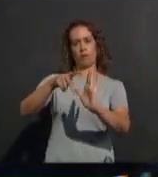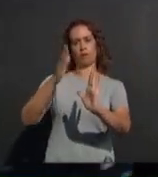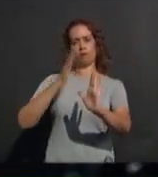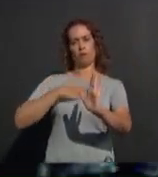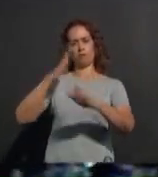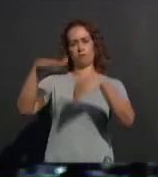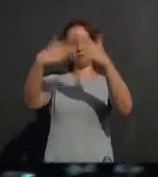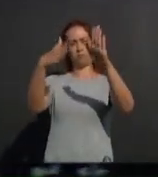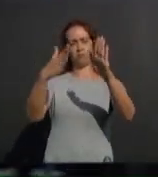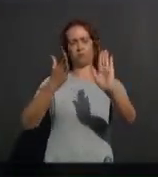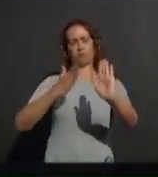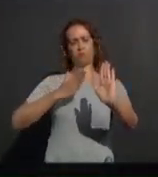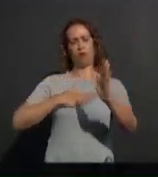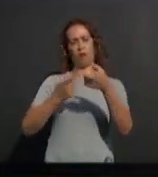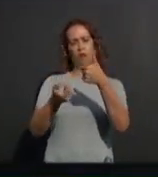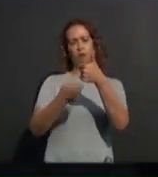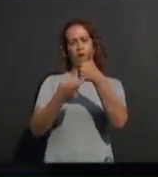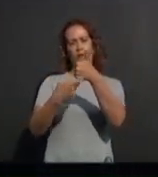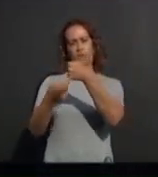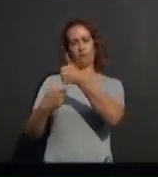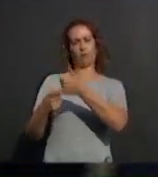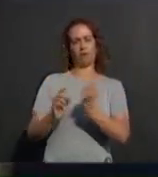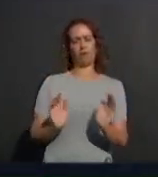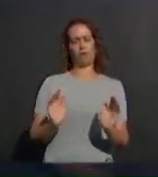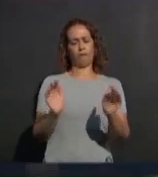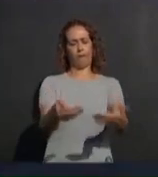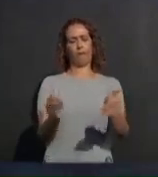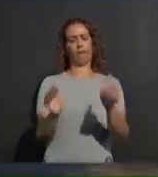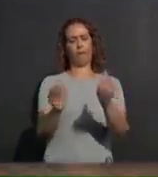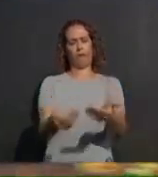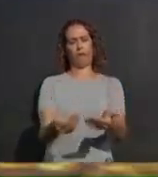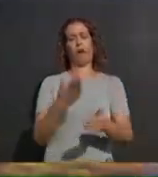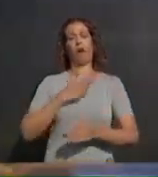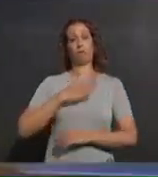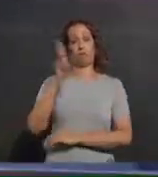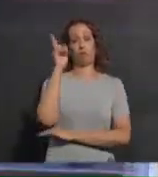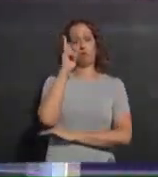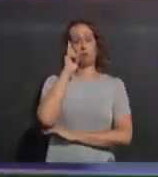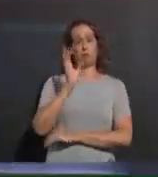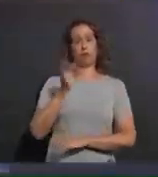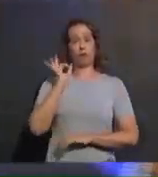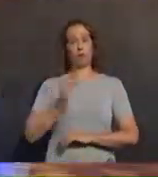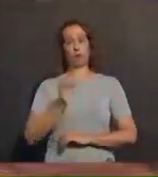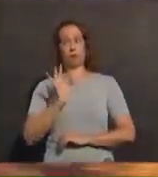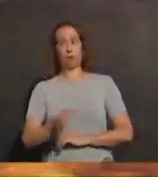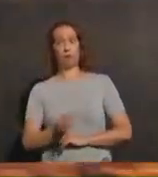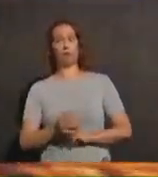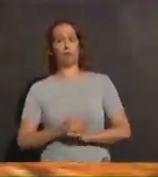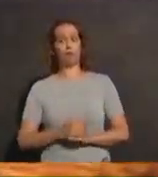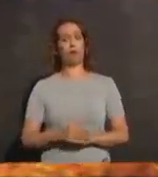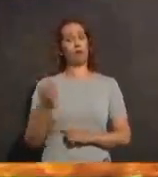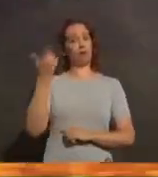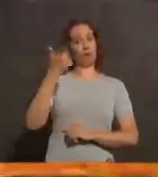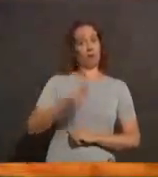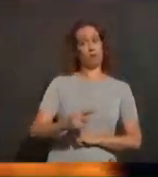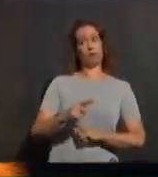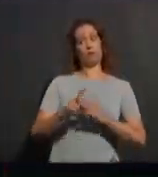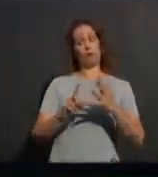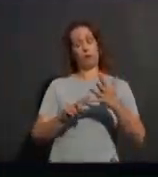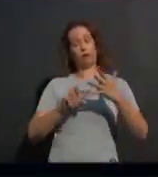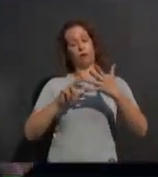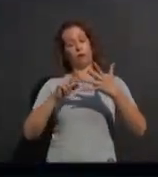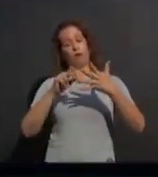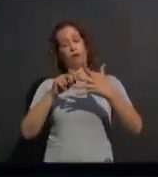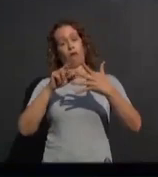avanço, os meus likes, a minha história dar certo, e as outras pessoas são degraus que vão me ajudar